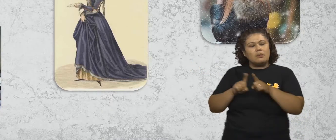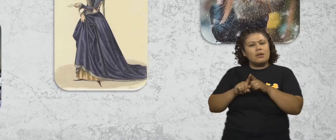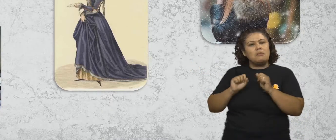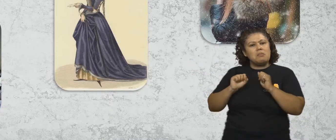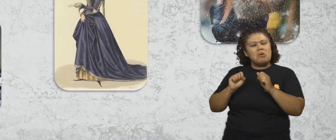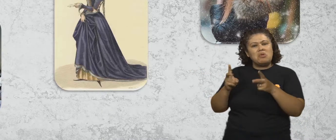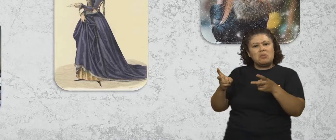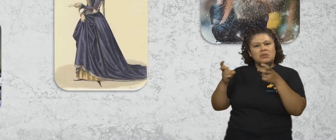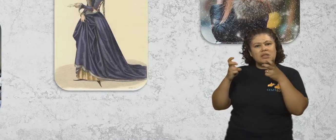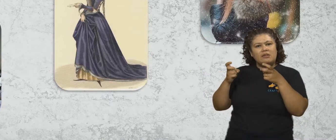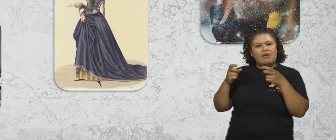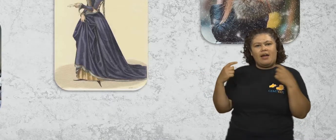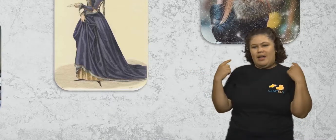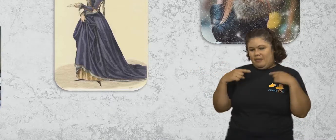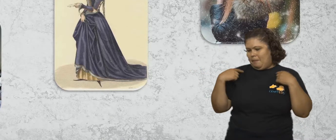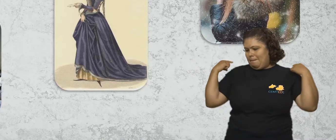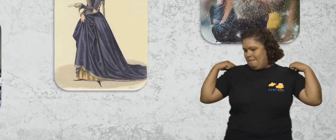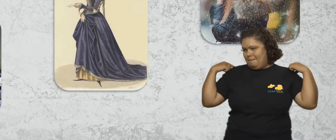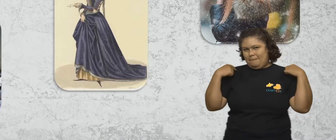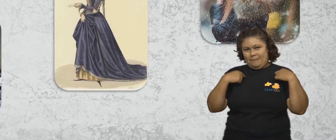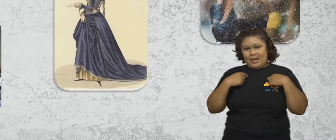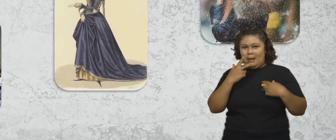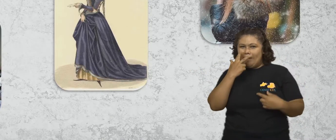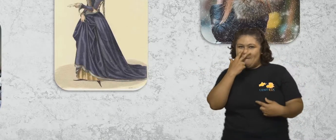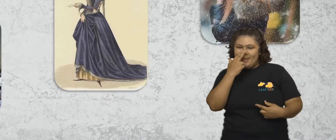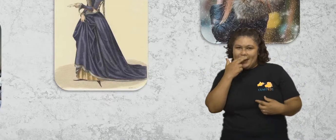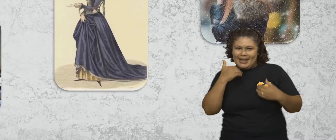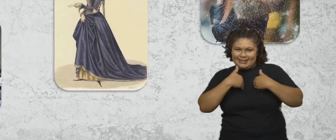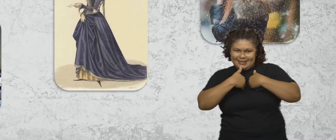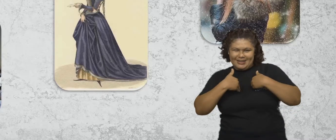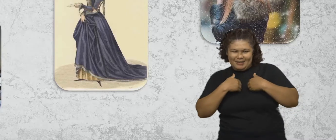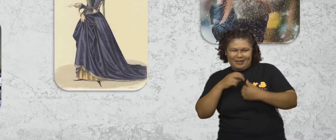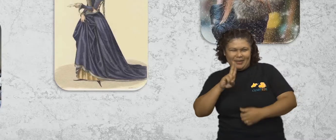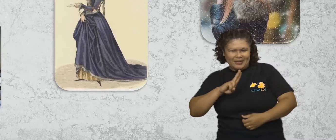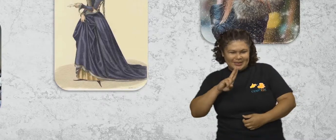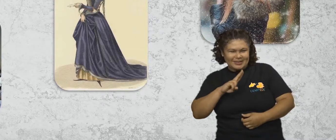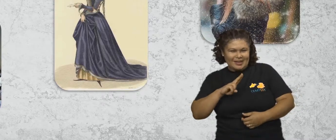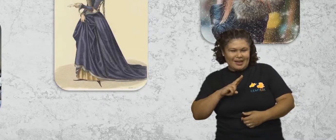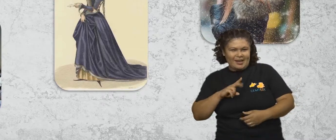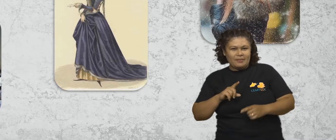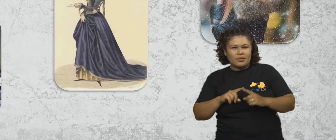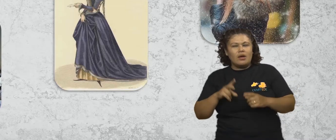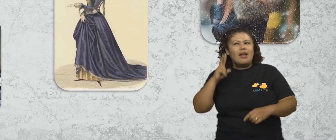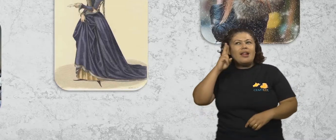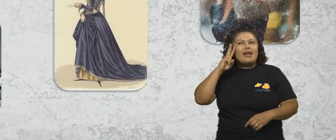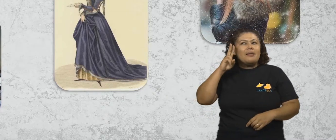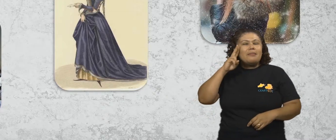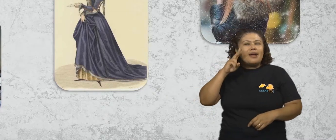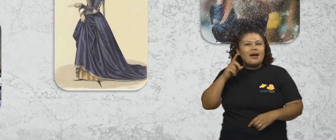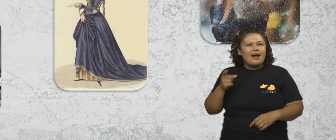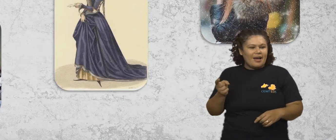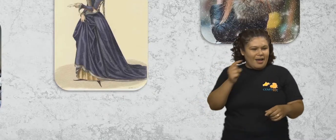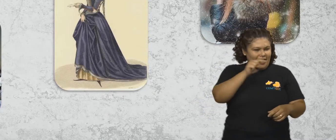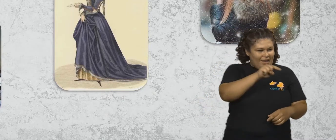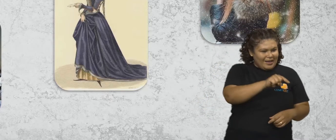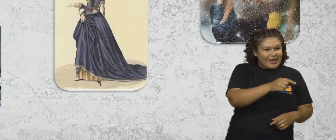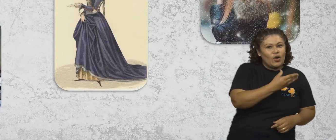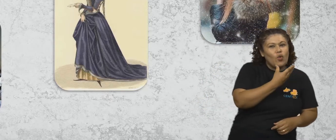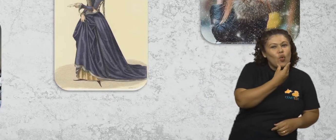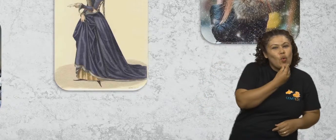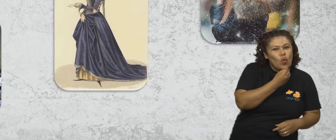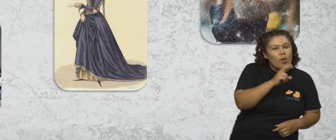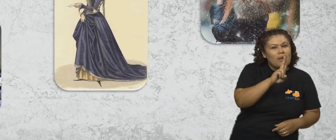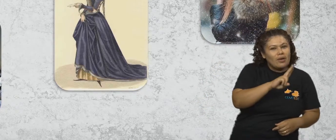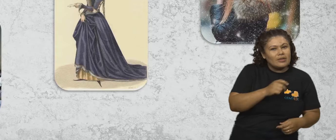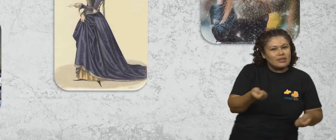pelos de animais na sua jaqueta, para dar mais estilo e nos lembrar de que quando o homem, lá na pré-história, usava peles